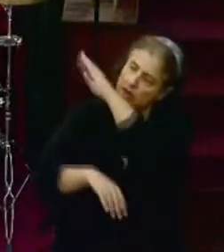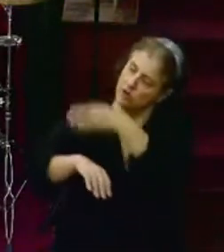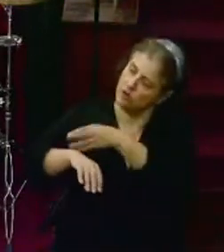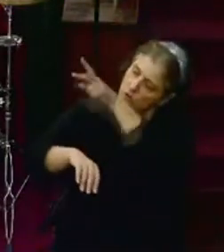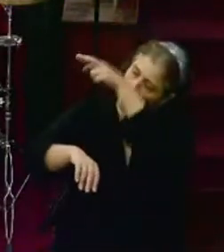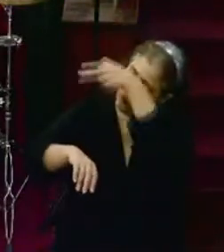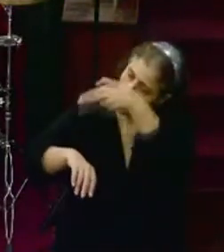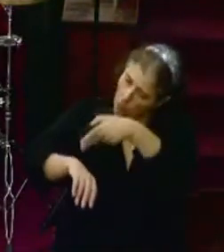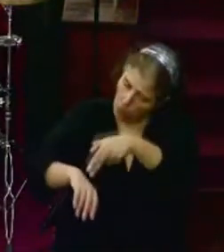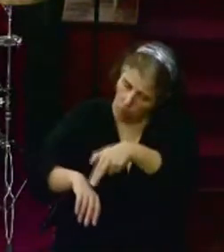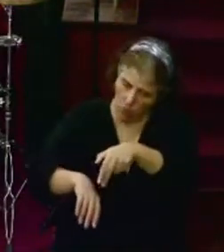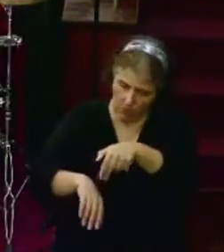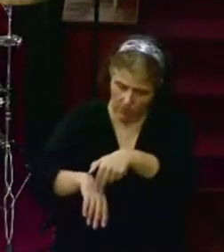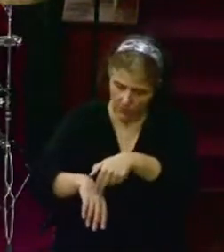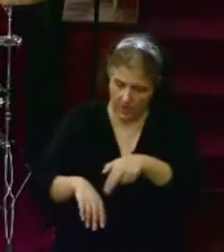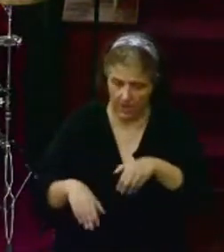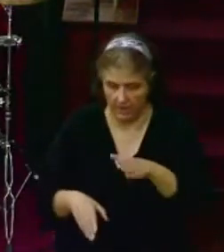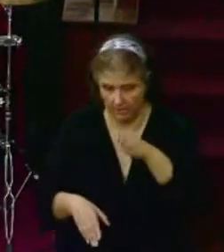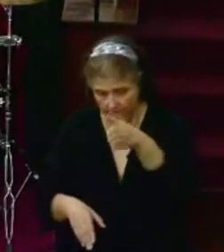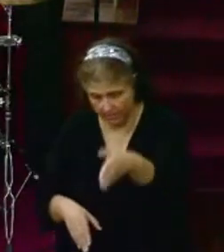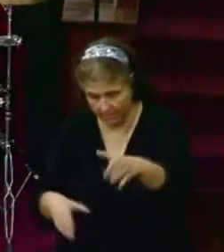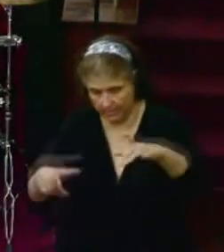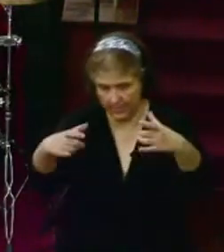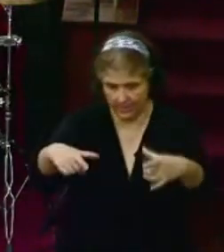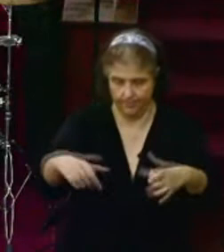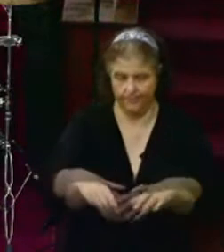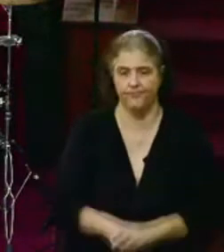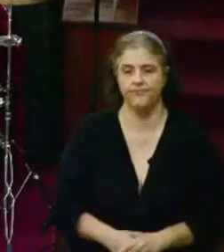ele entra em Cafarnaum. E a palavra de Deus diz